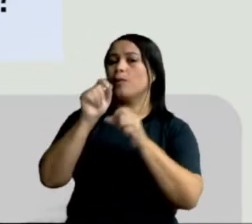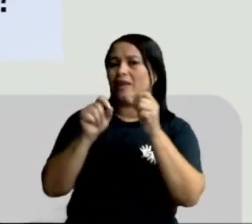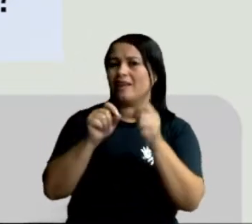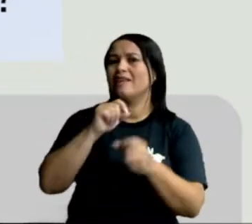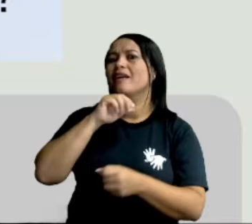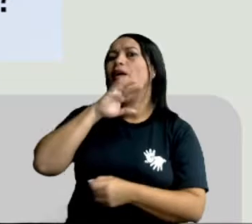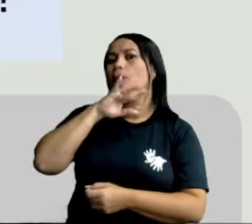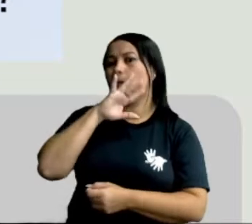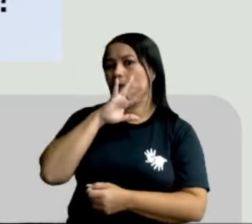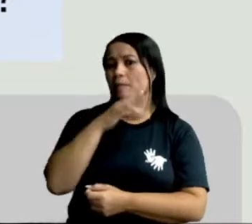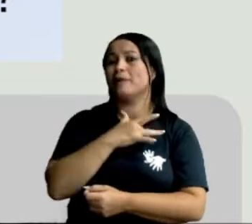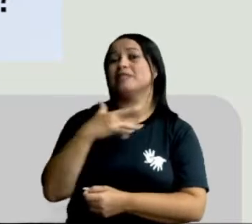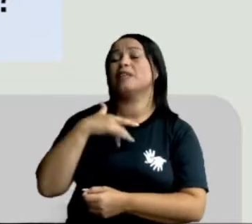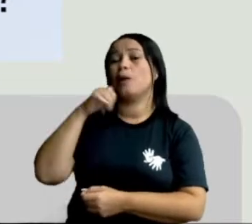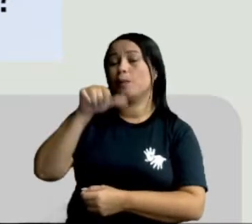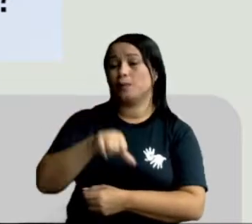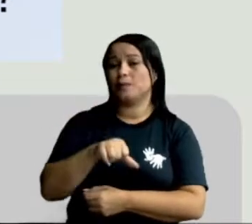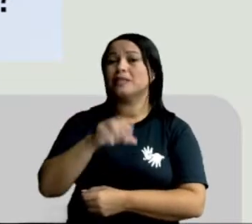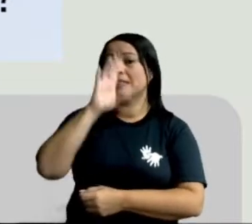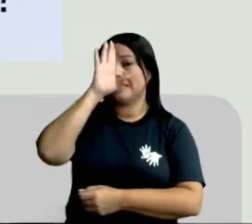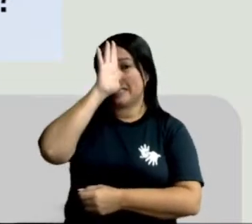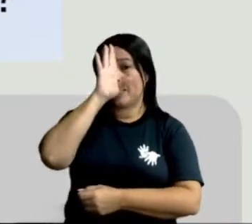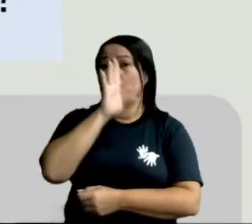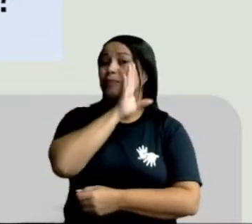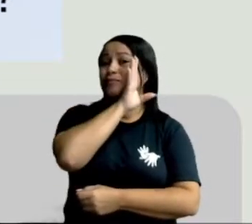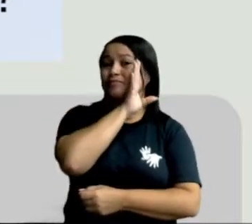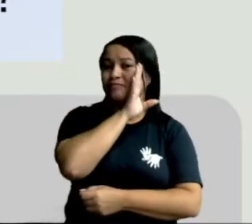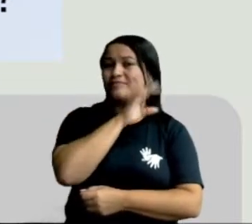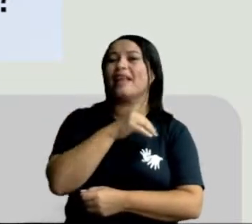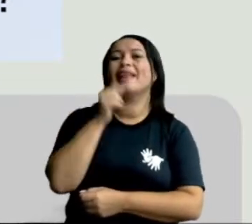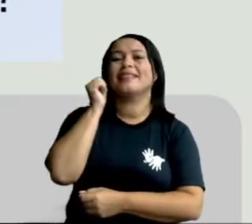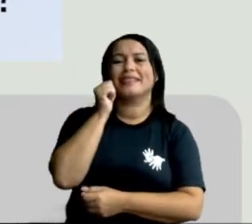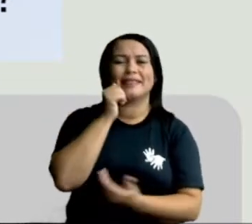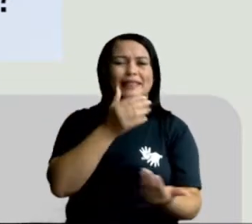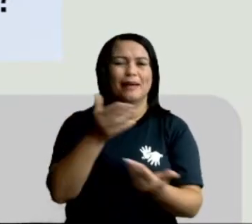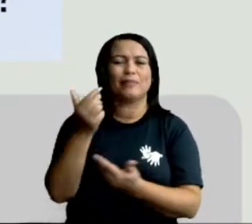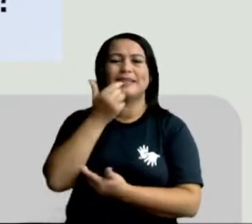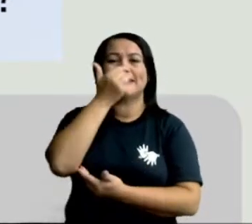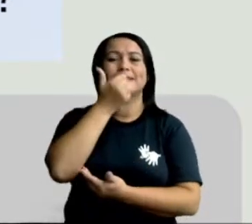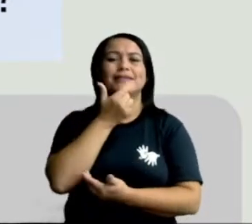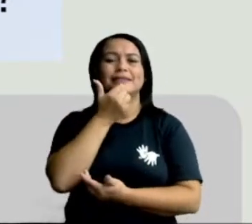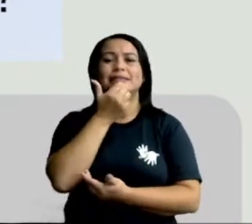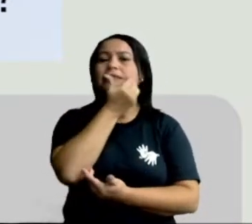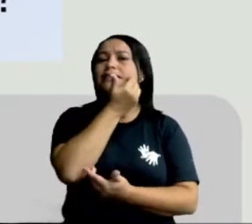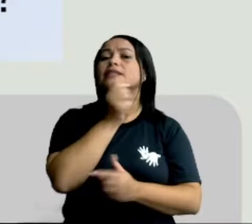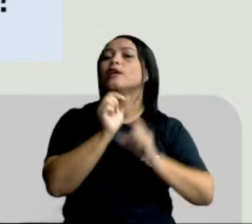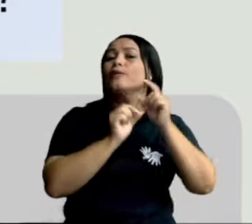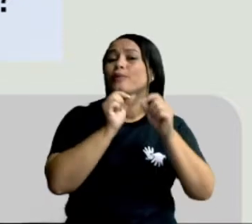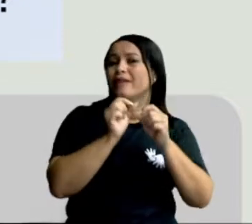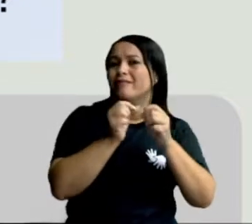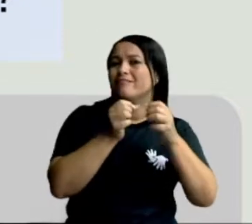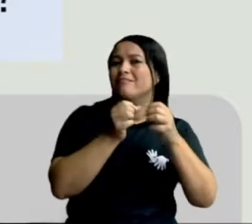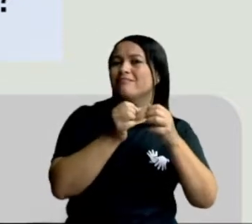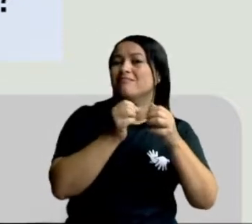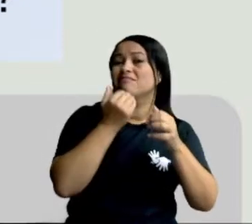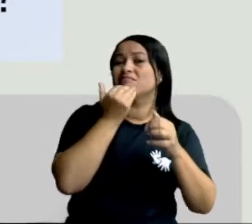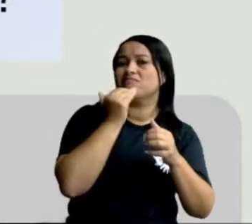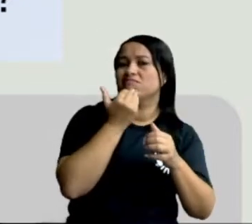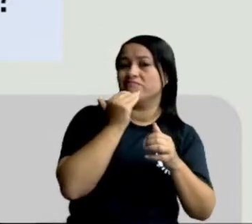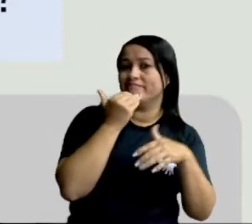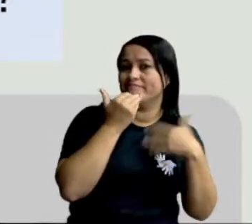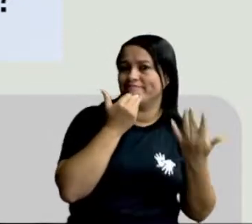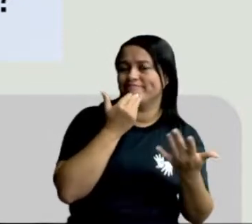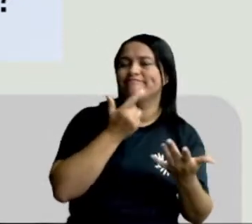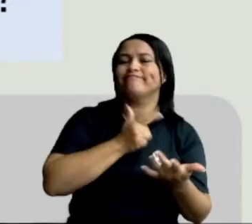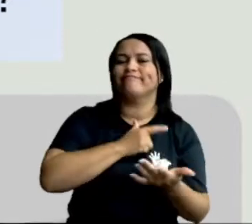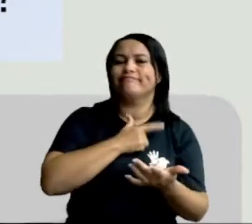mal. Tá certo? Que é esse outro lado aí que tá aparecendo desses dentes aí, todo, uma coisa horrível.